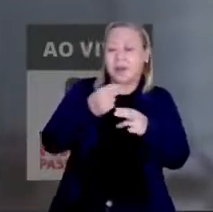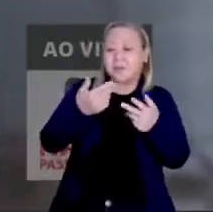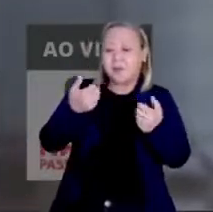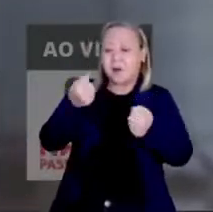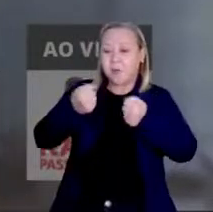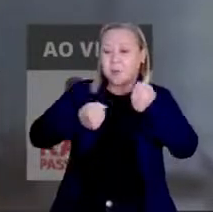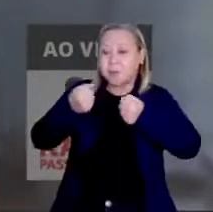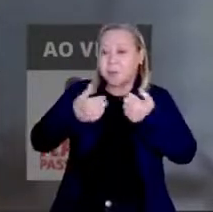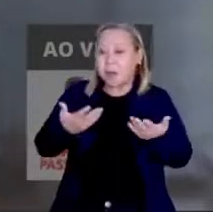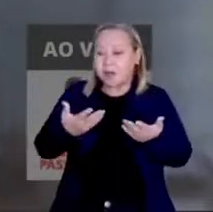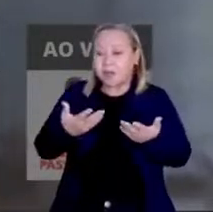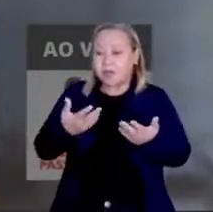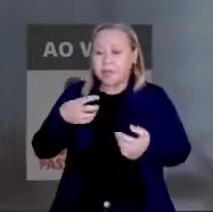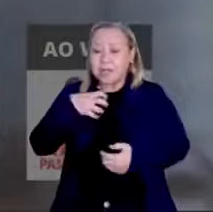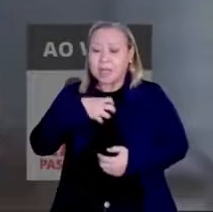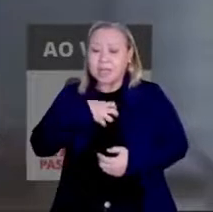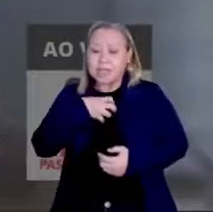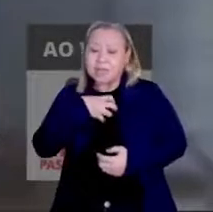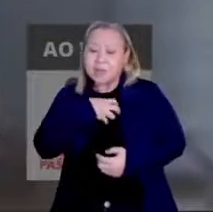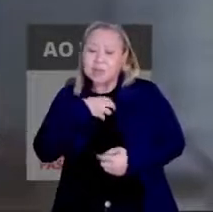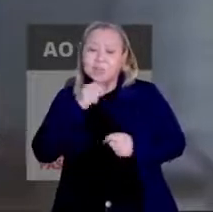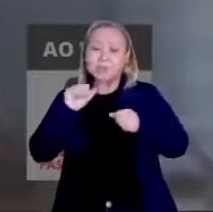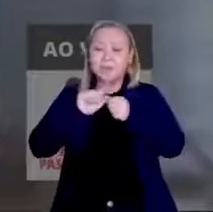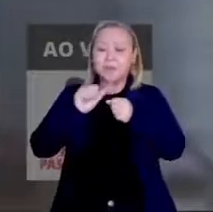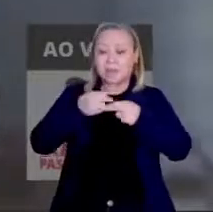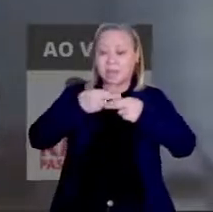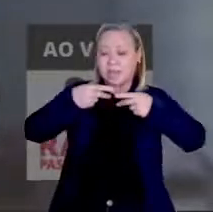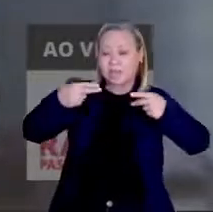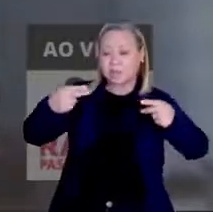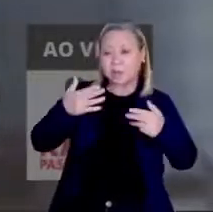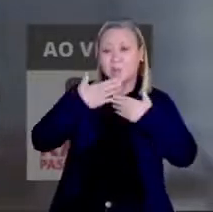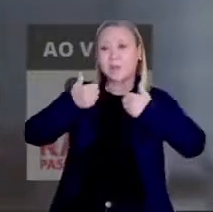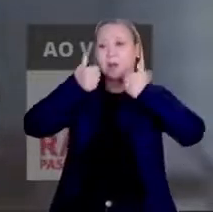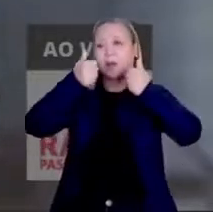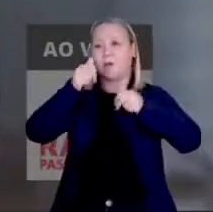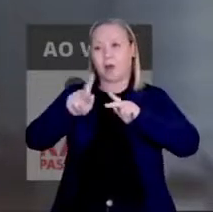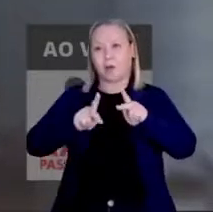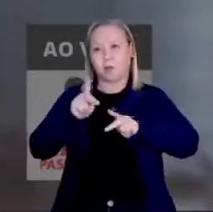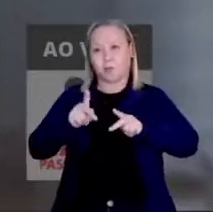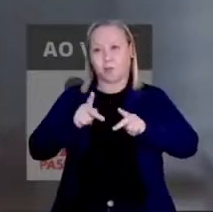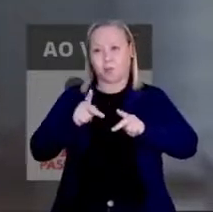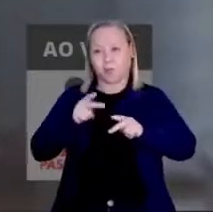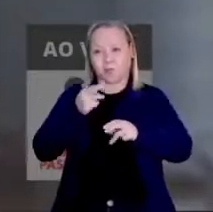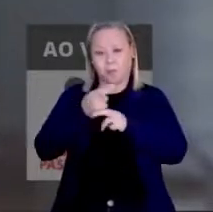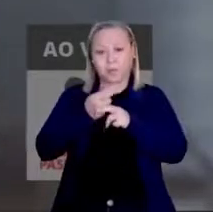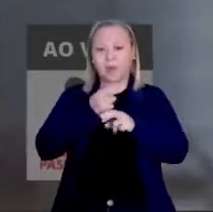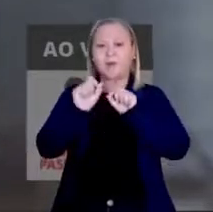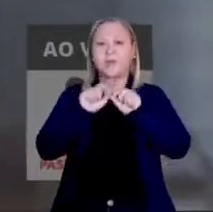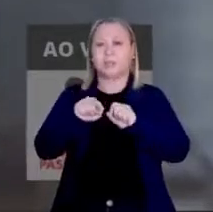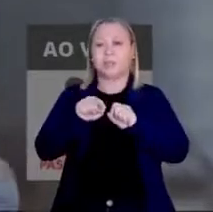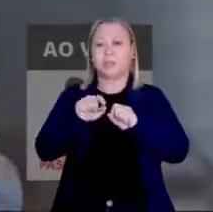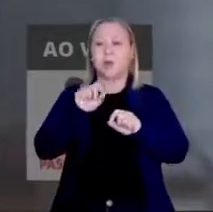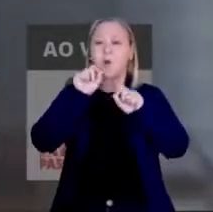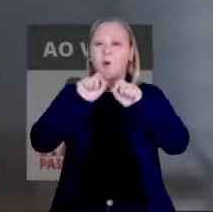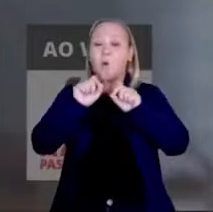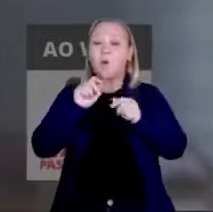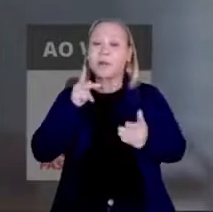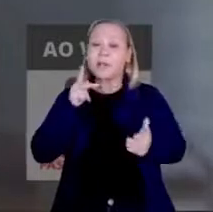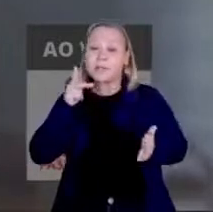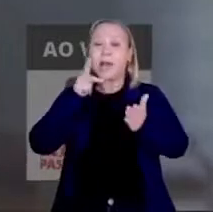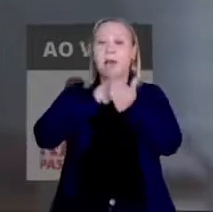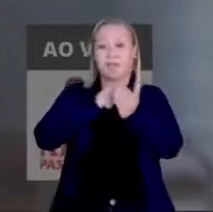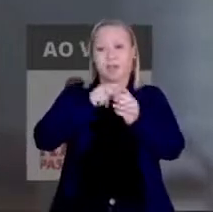qual é a legislação trabalhista que nós precisamos para ser adequado ao momento